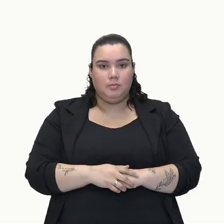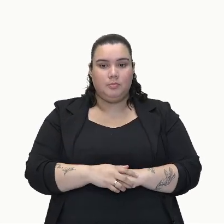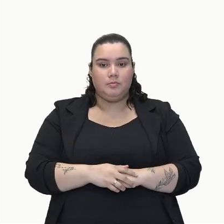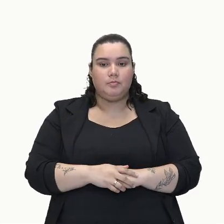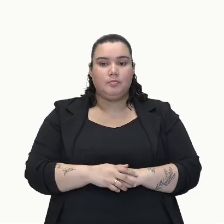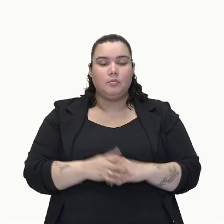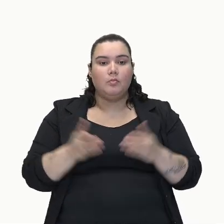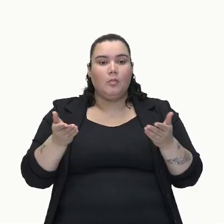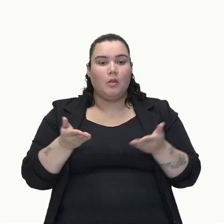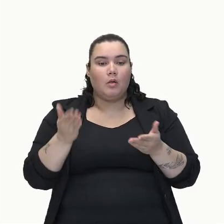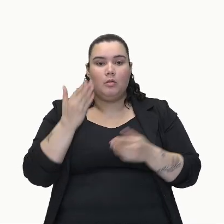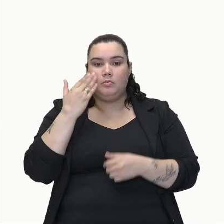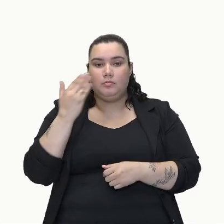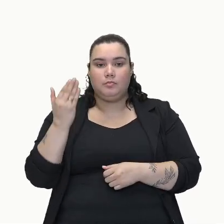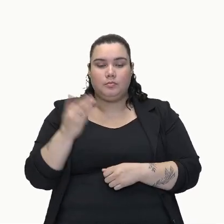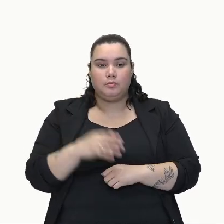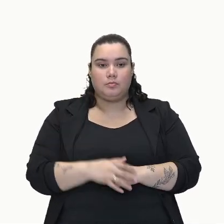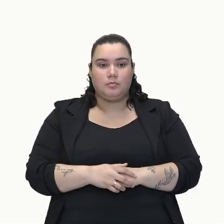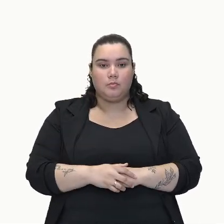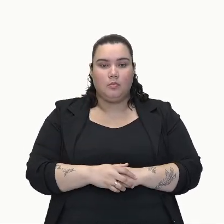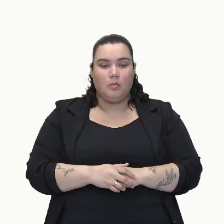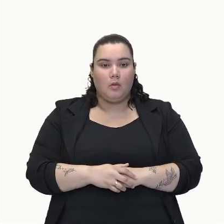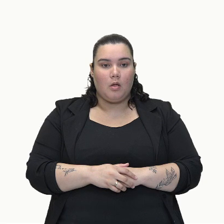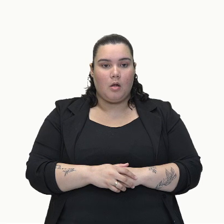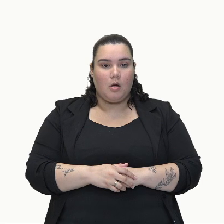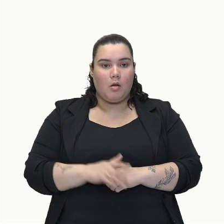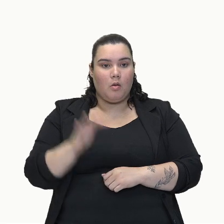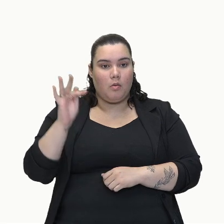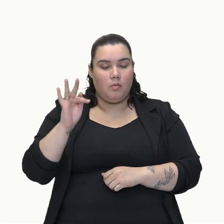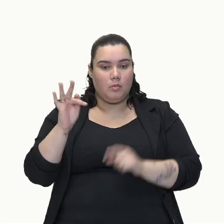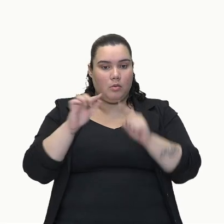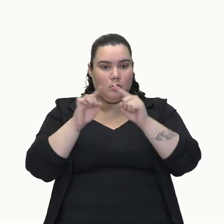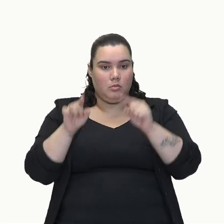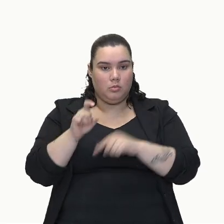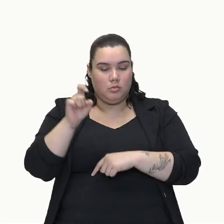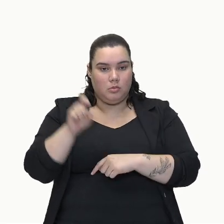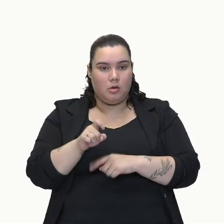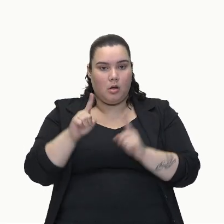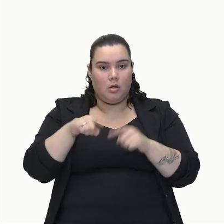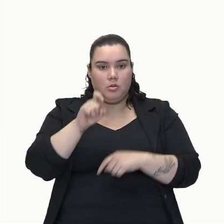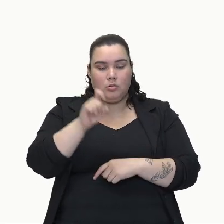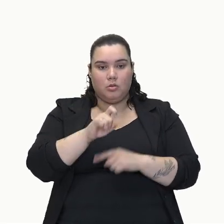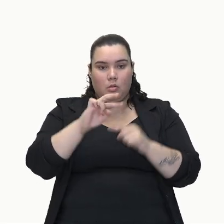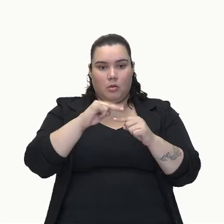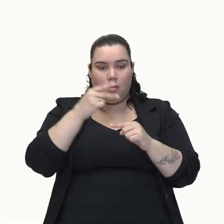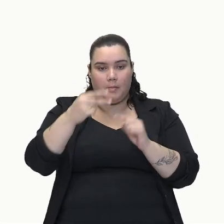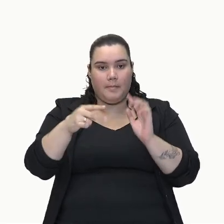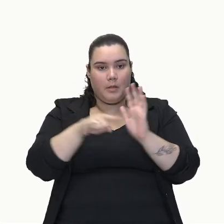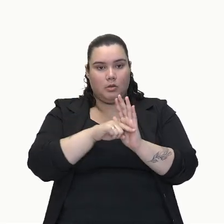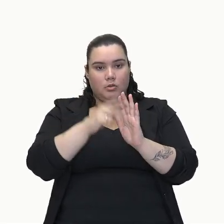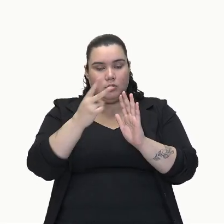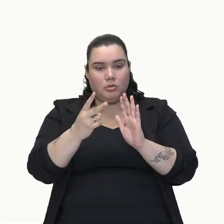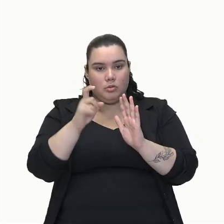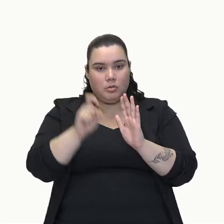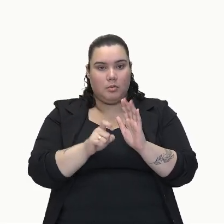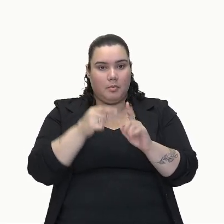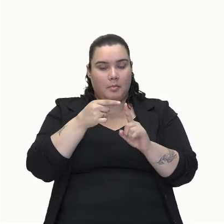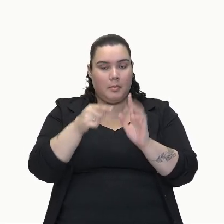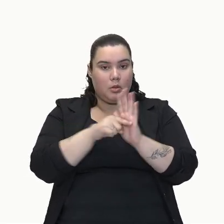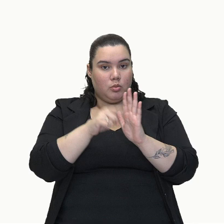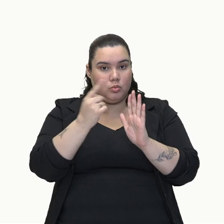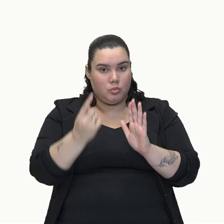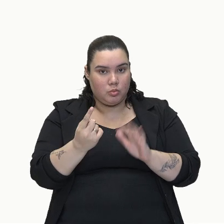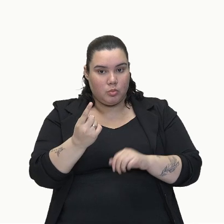Agora, a gente tem a nossa função f de x igual a x ao quadrado menos 2x menos